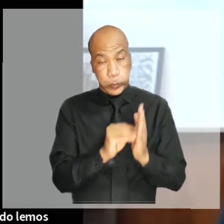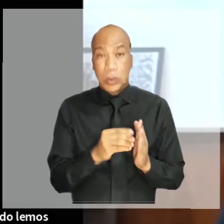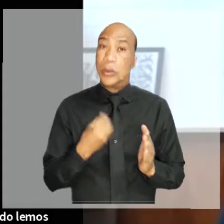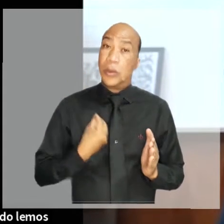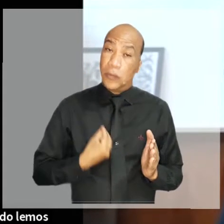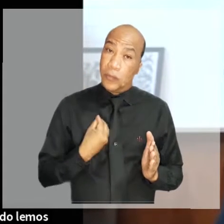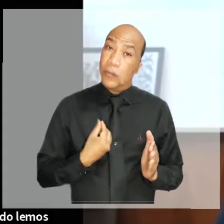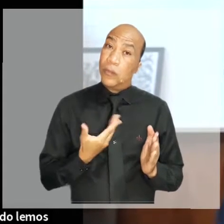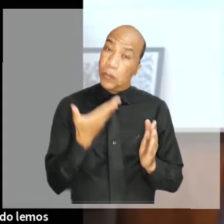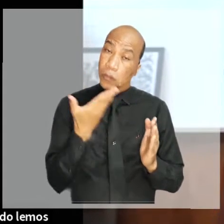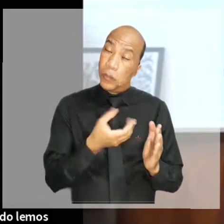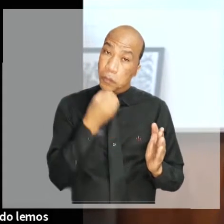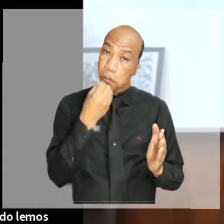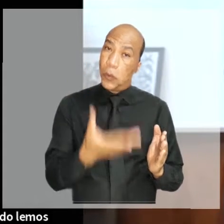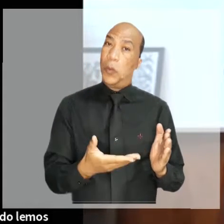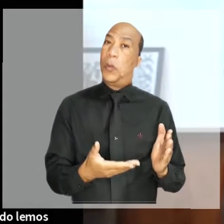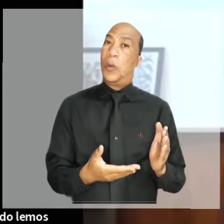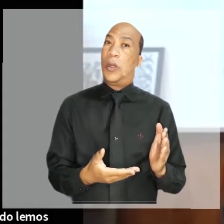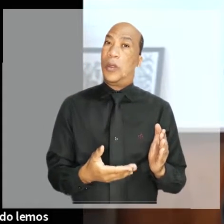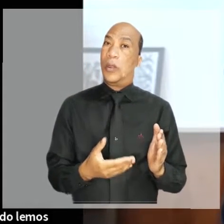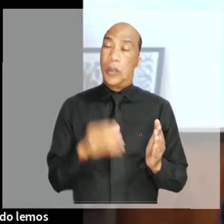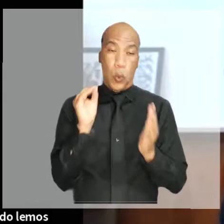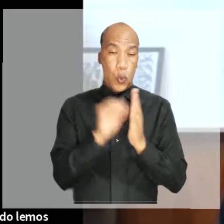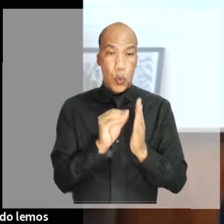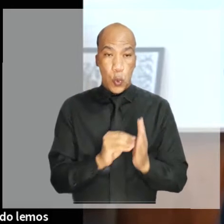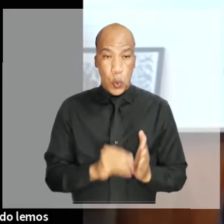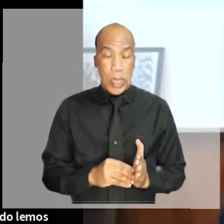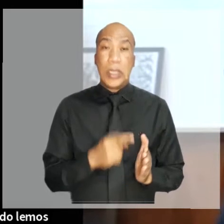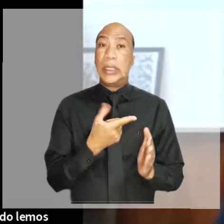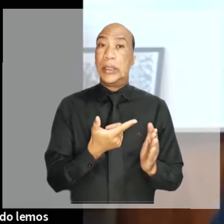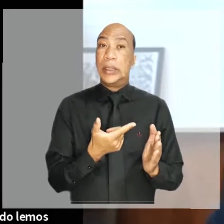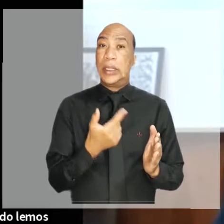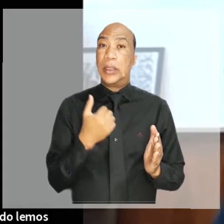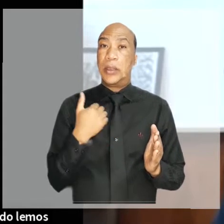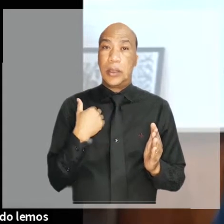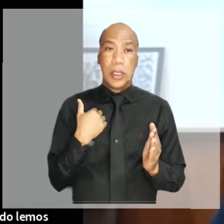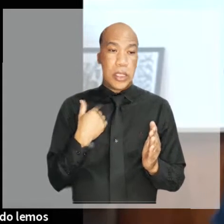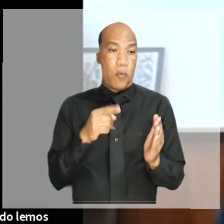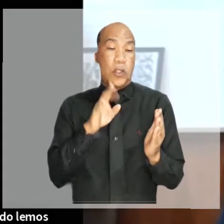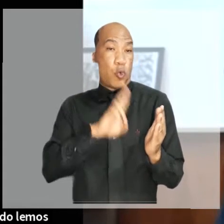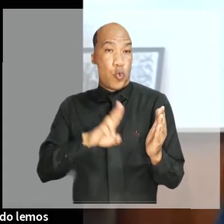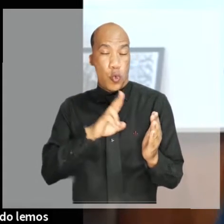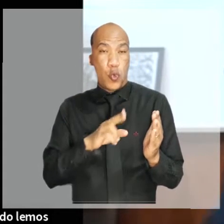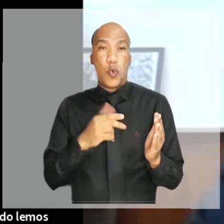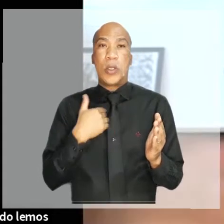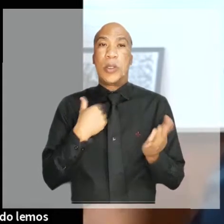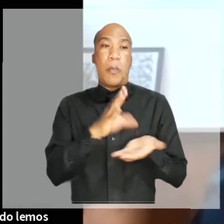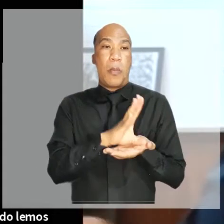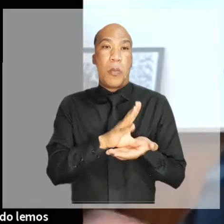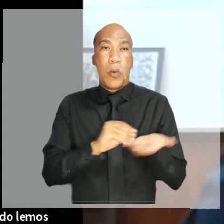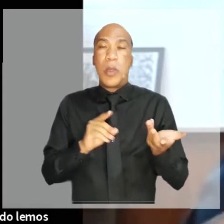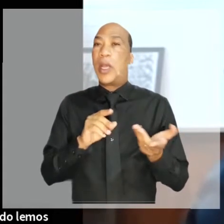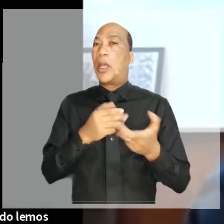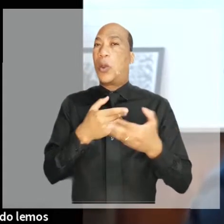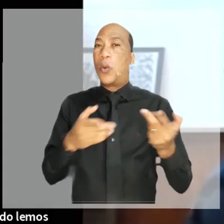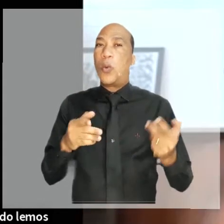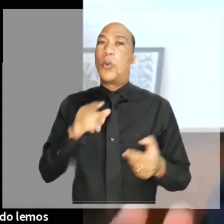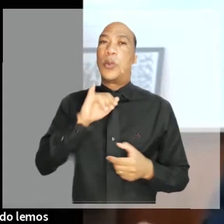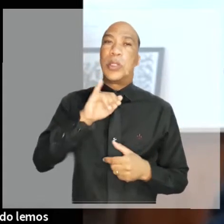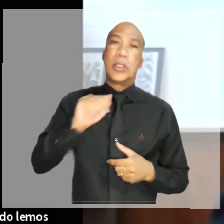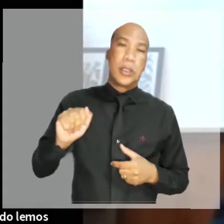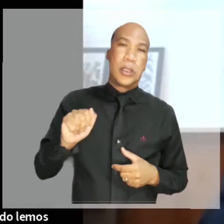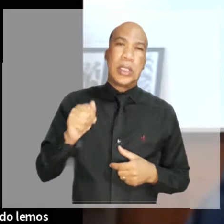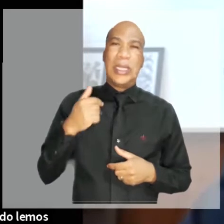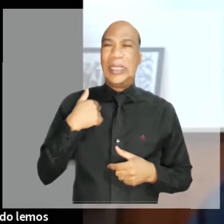nacional e, obviamente, utilizar isso para criar modelos de tecnologia e de inteligência artificial é